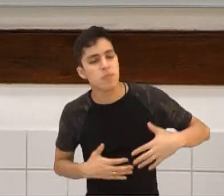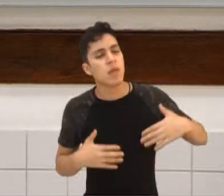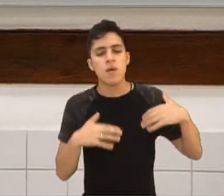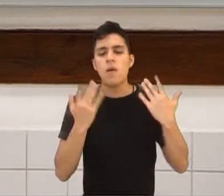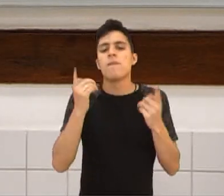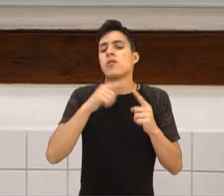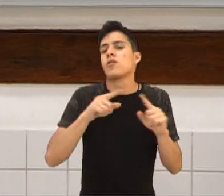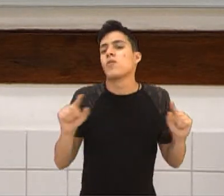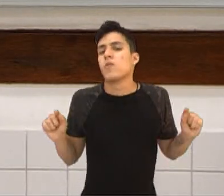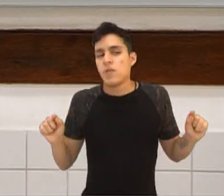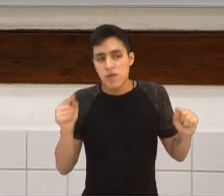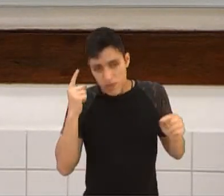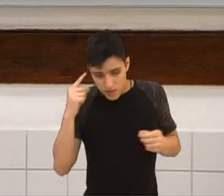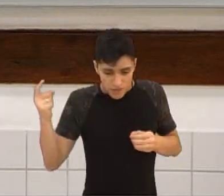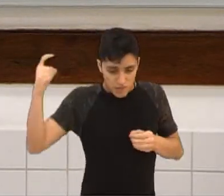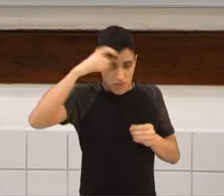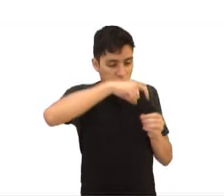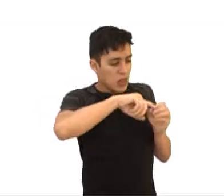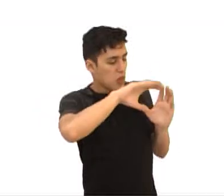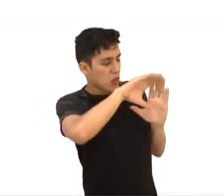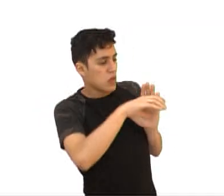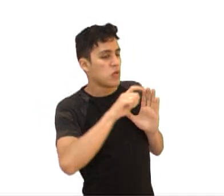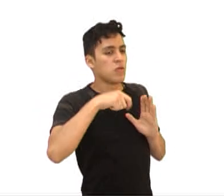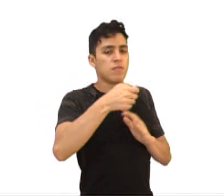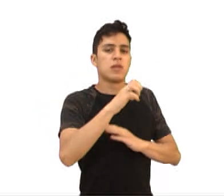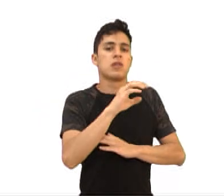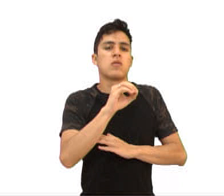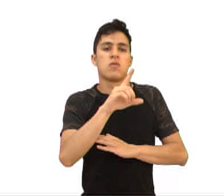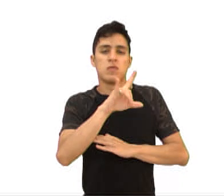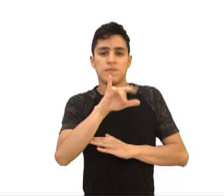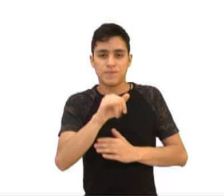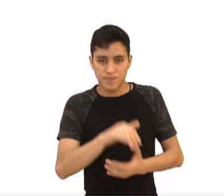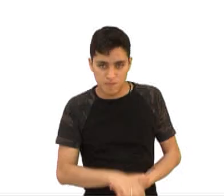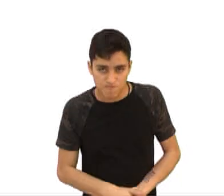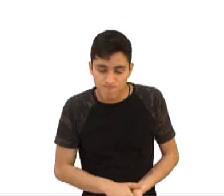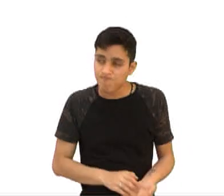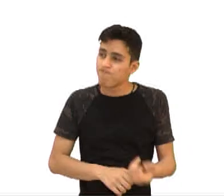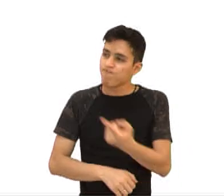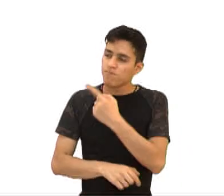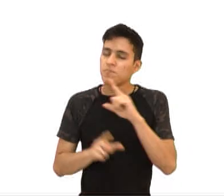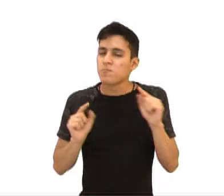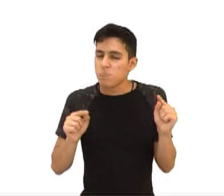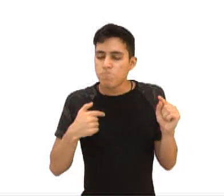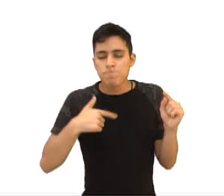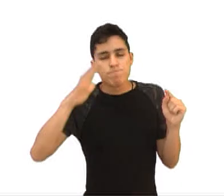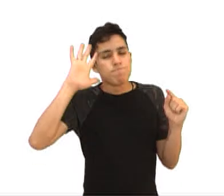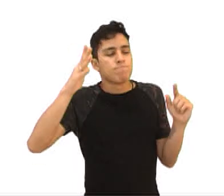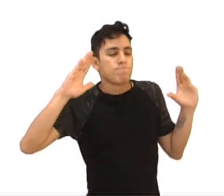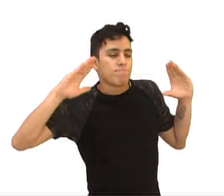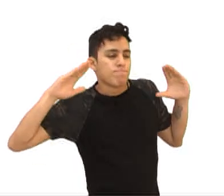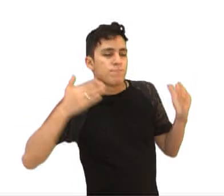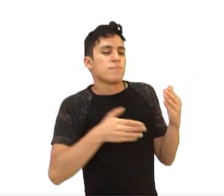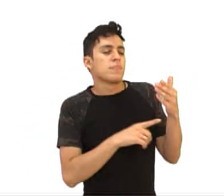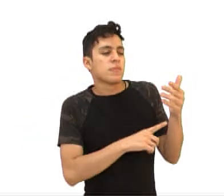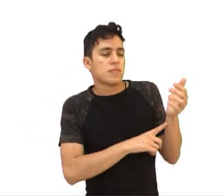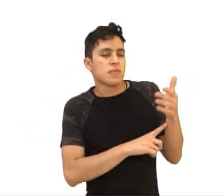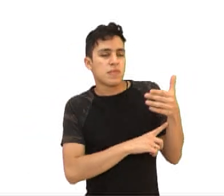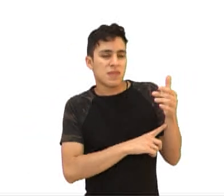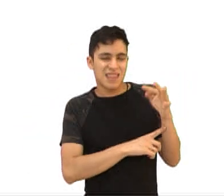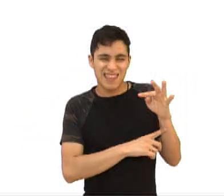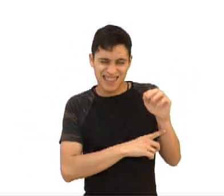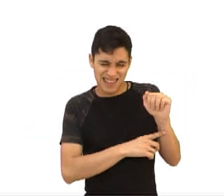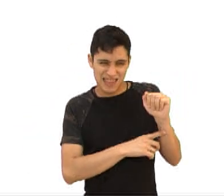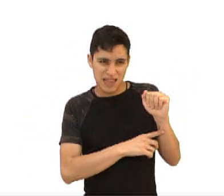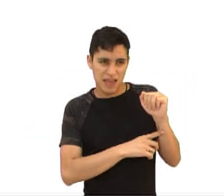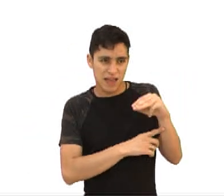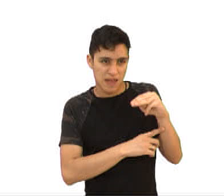objetivos, então? Retomar conceitos de ecologia. E para isso, gente, eu resolvi focar um pouco no tamanduá-bandeira. Tá? Então, várias